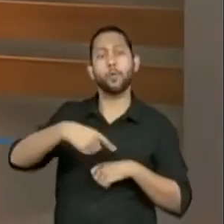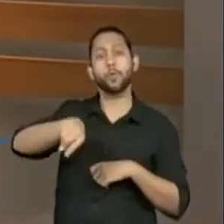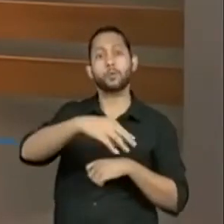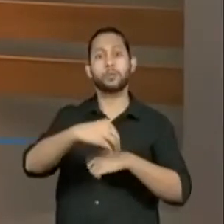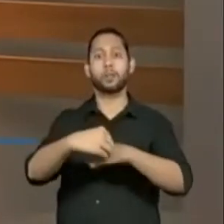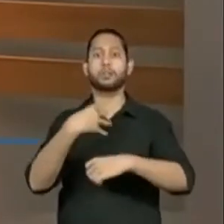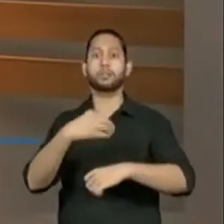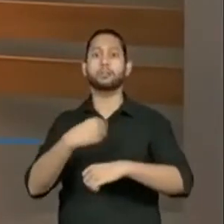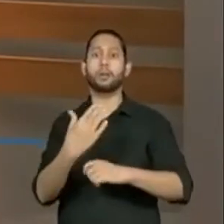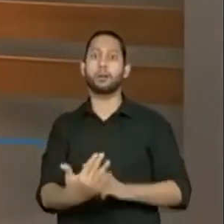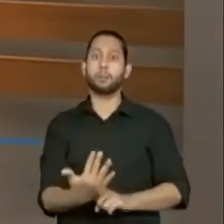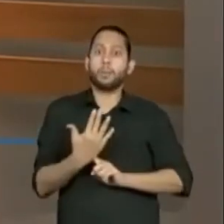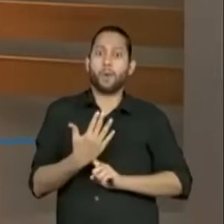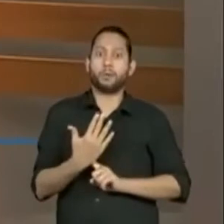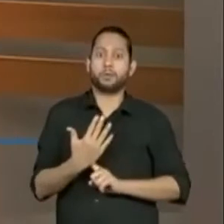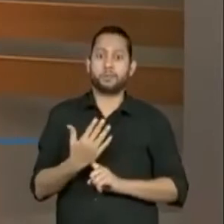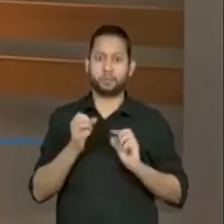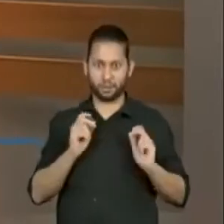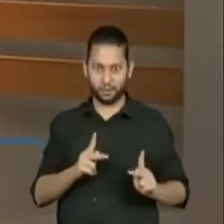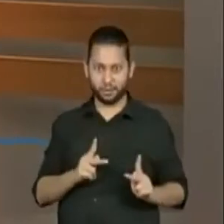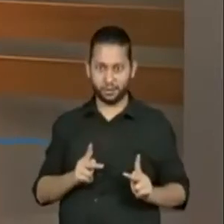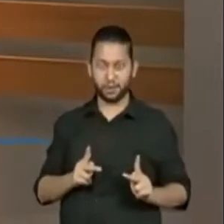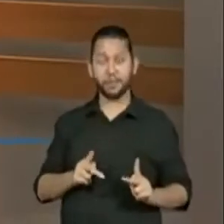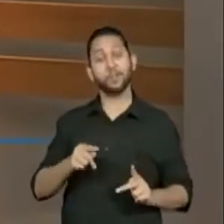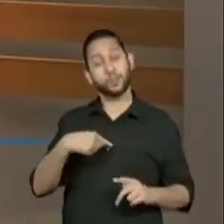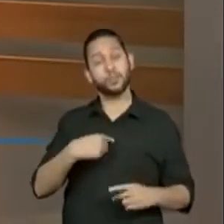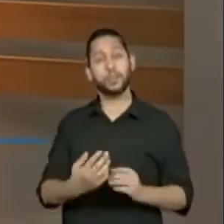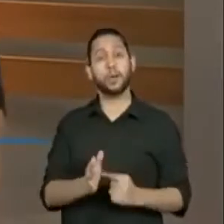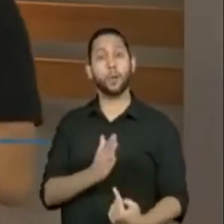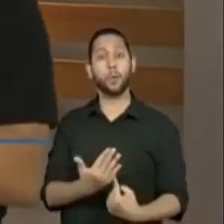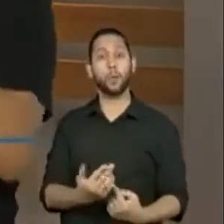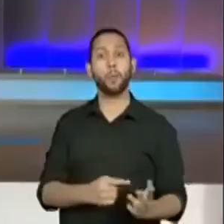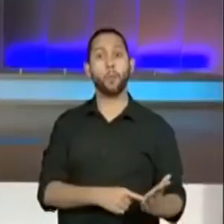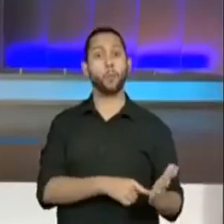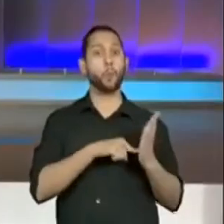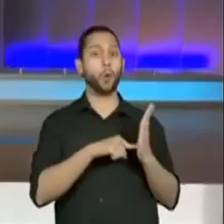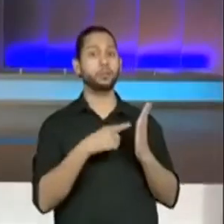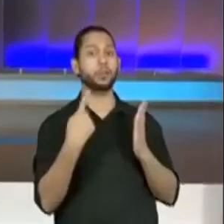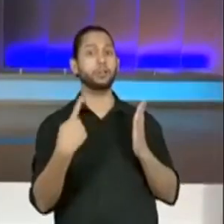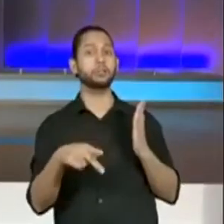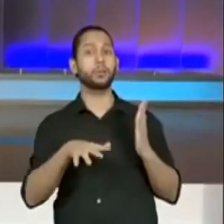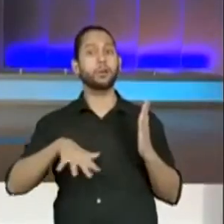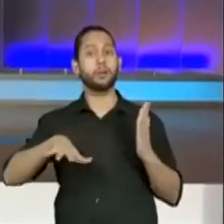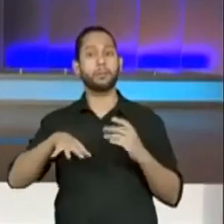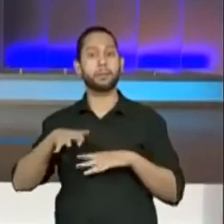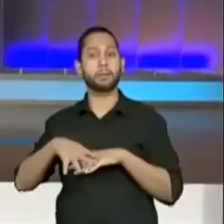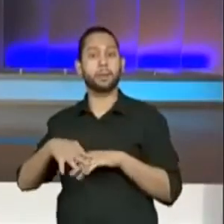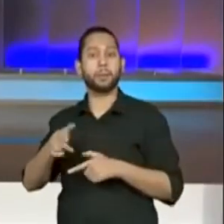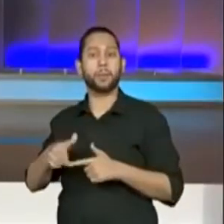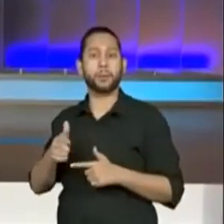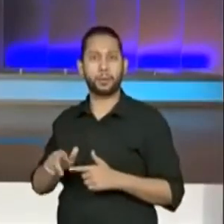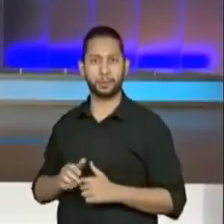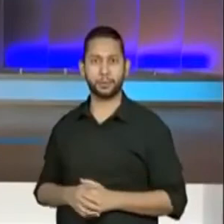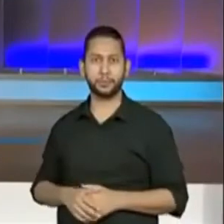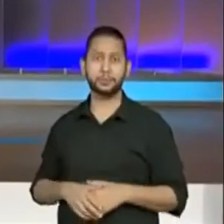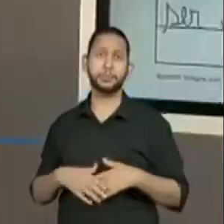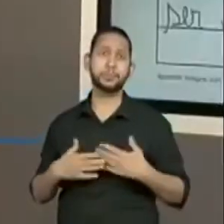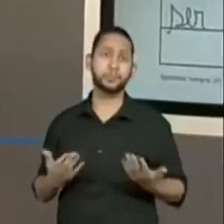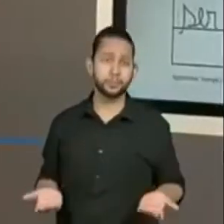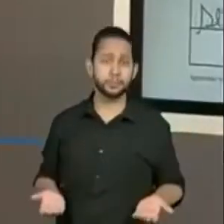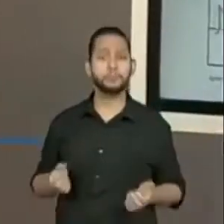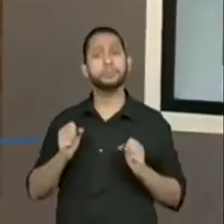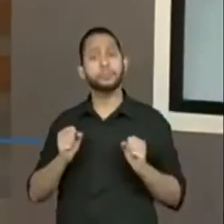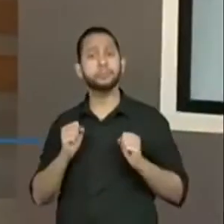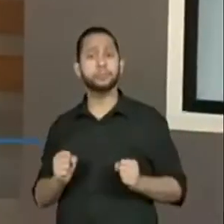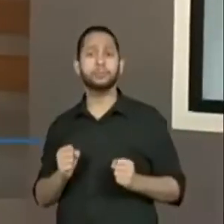e dessa afirmação da loja que você cria agora a sua situação problema como eu falei